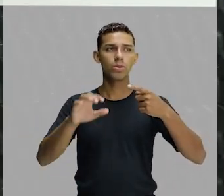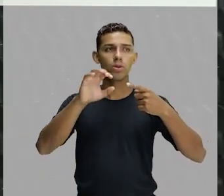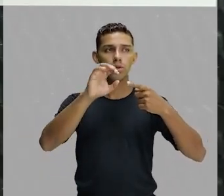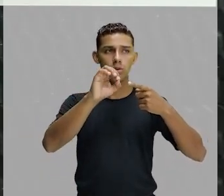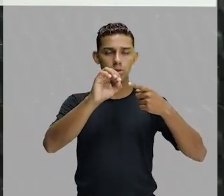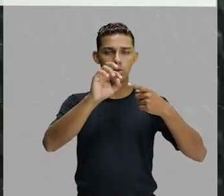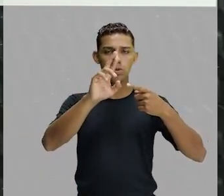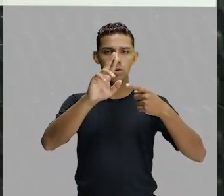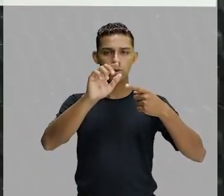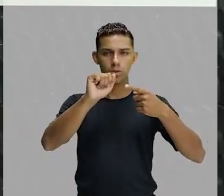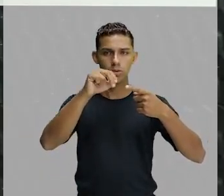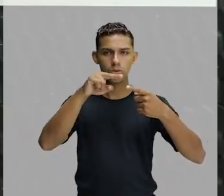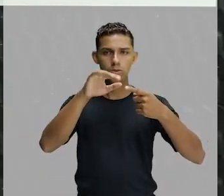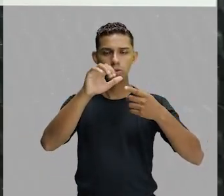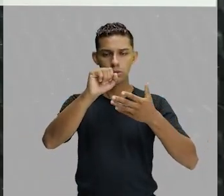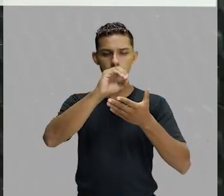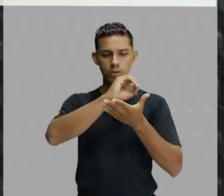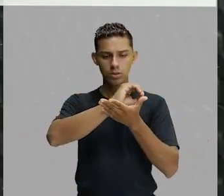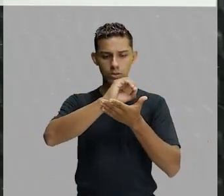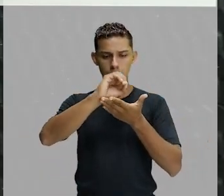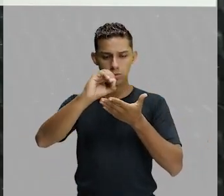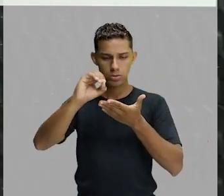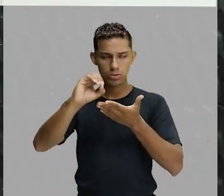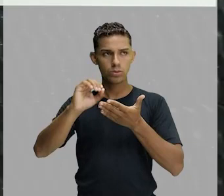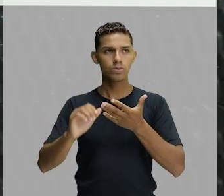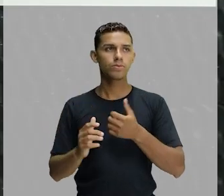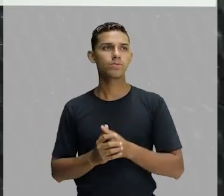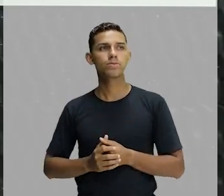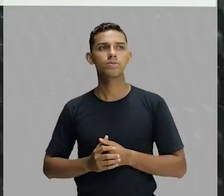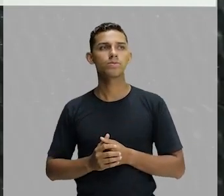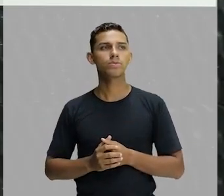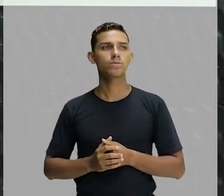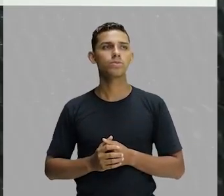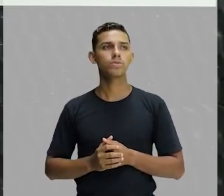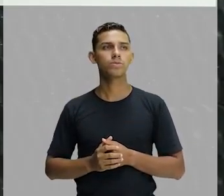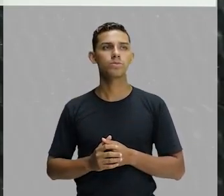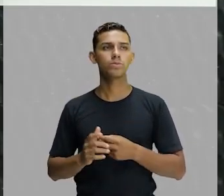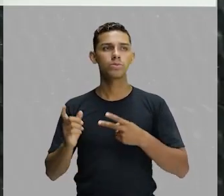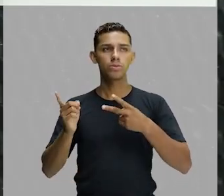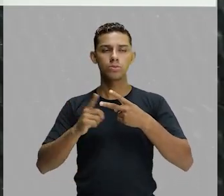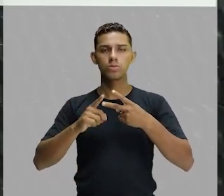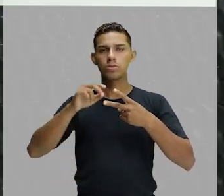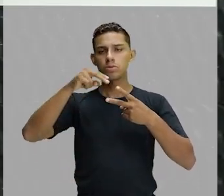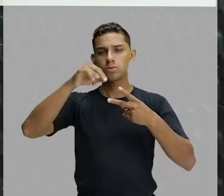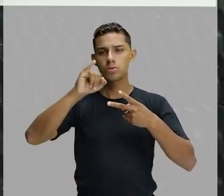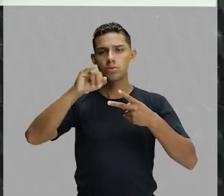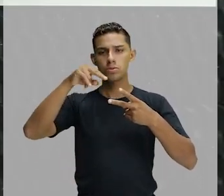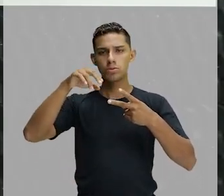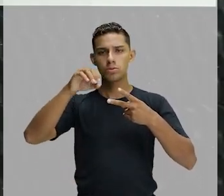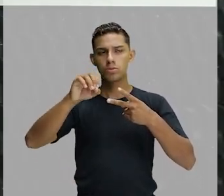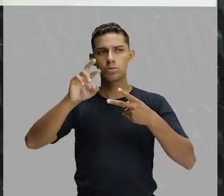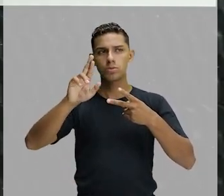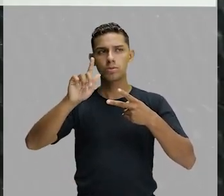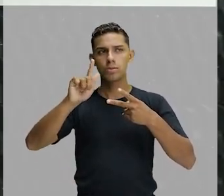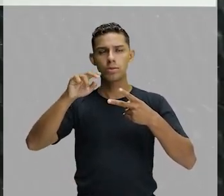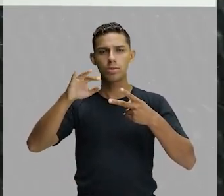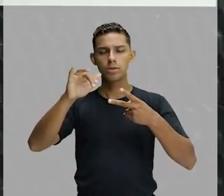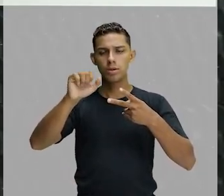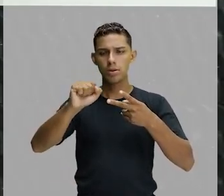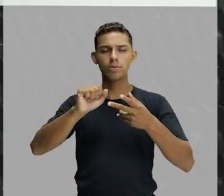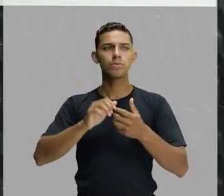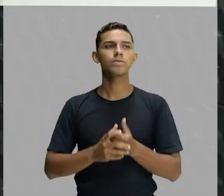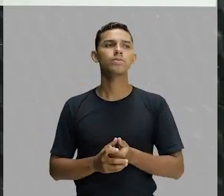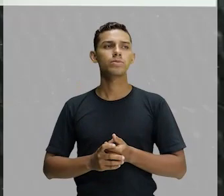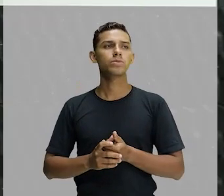adubos orgânicos, né? Adubos orgânicos e adubos inorgânicos. O que seriam adubos